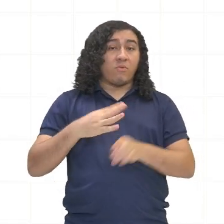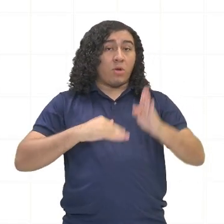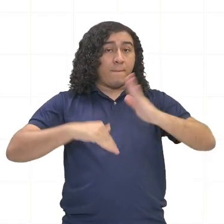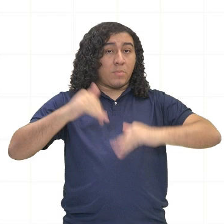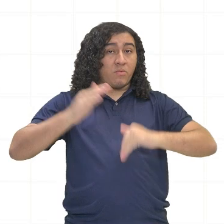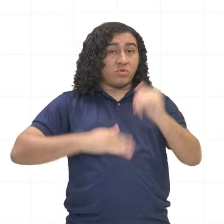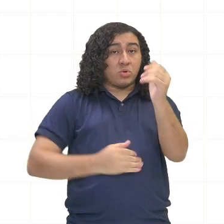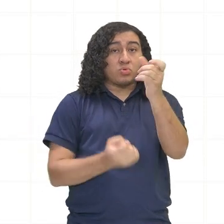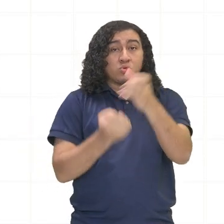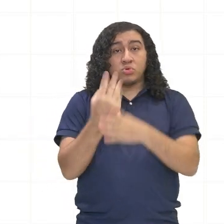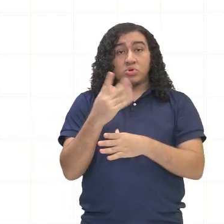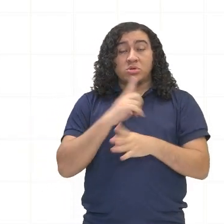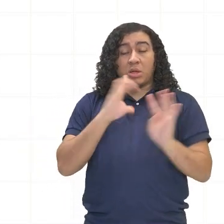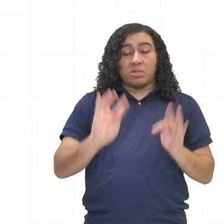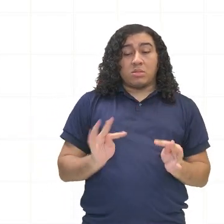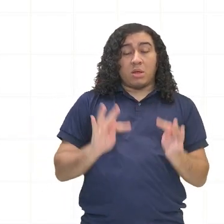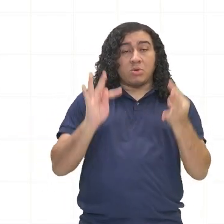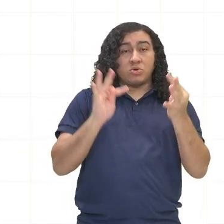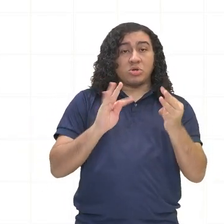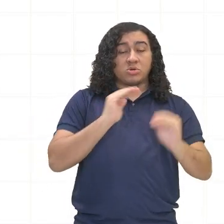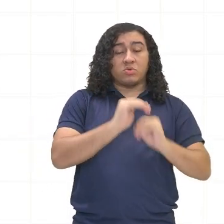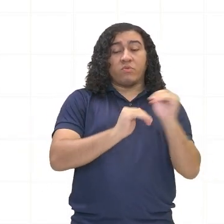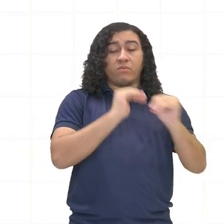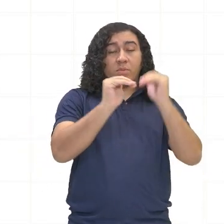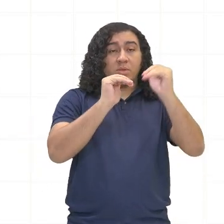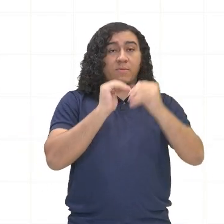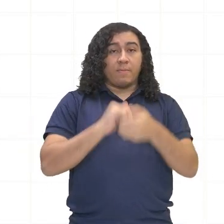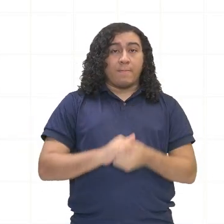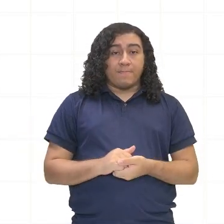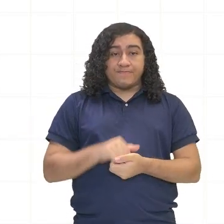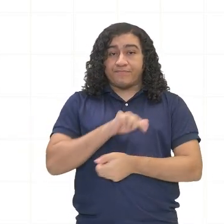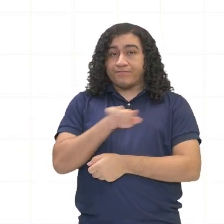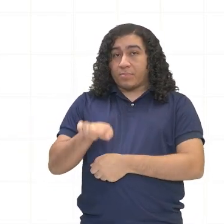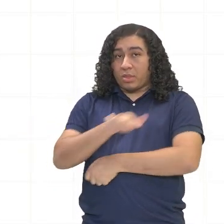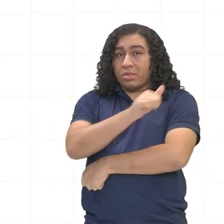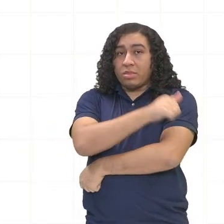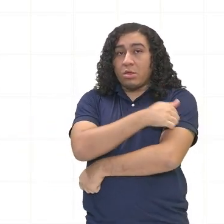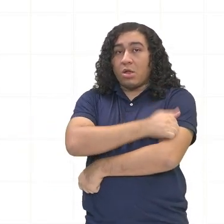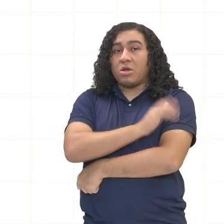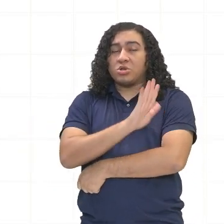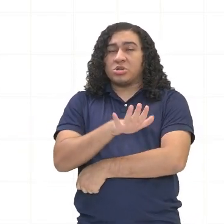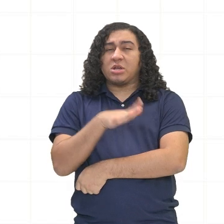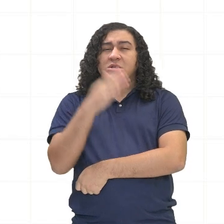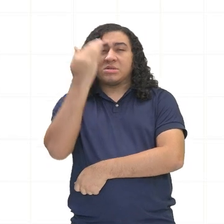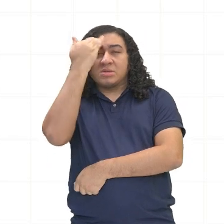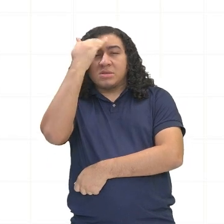na tecnologia. Você, aluno, né? Vocês já ouviram falar em